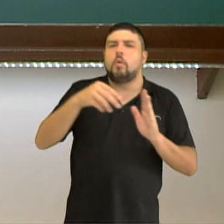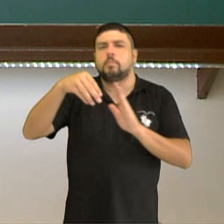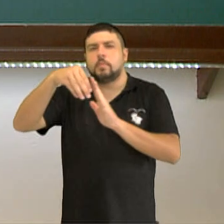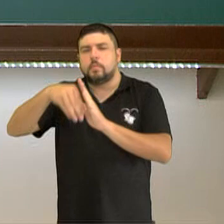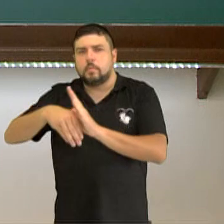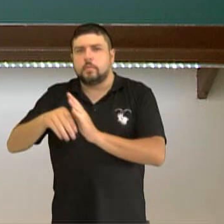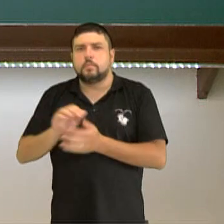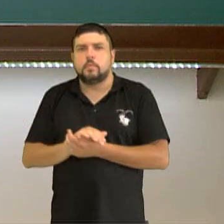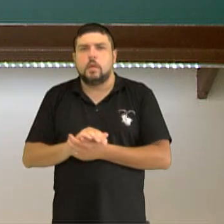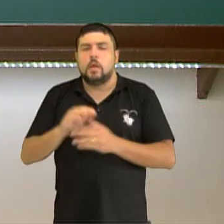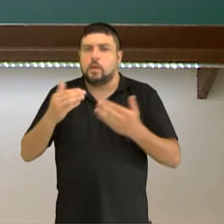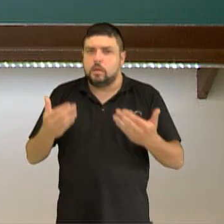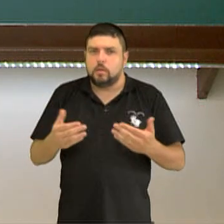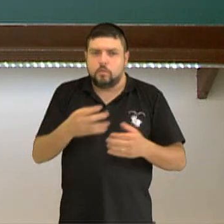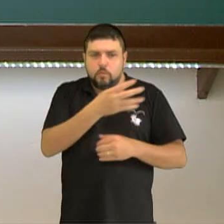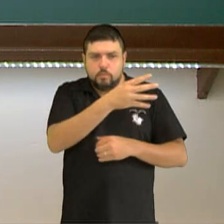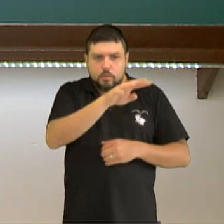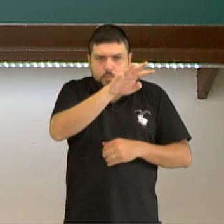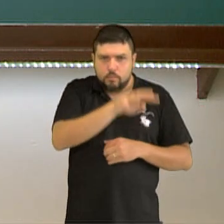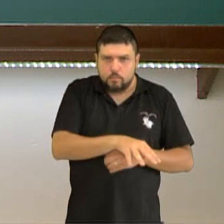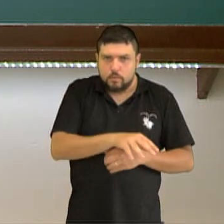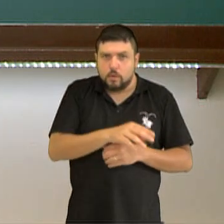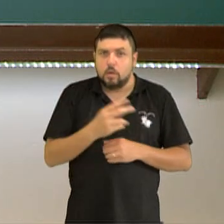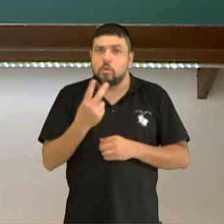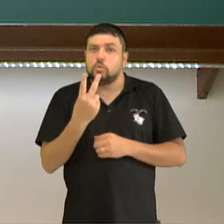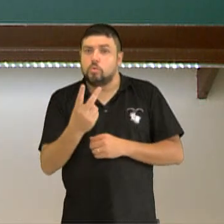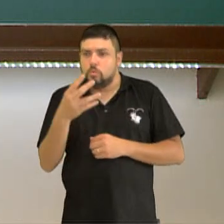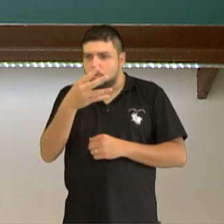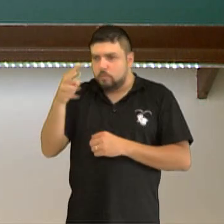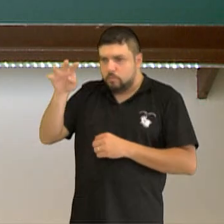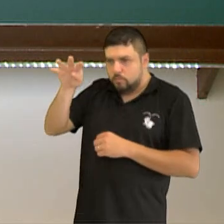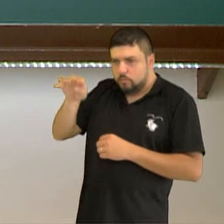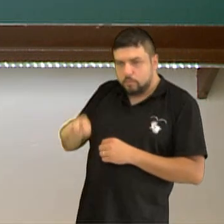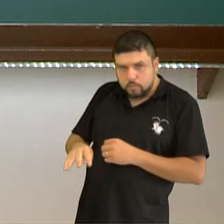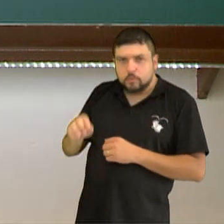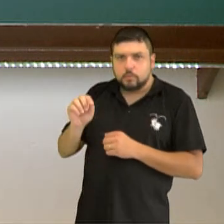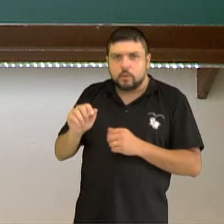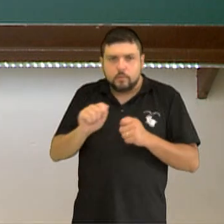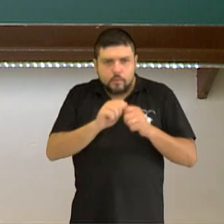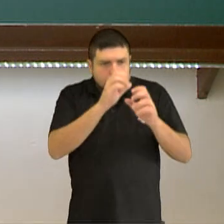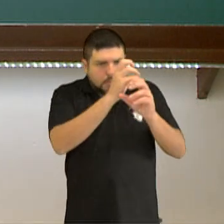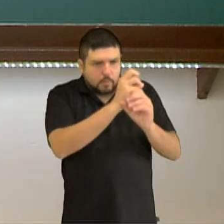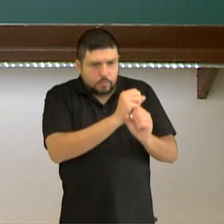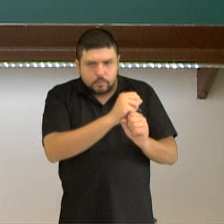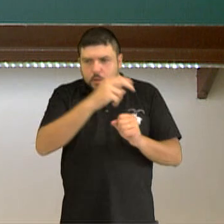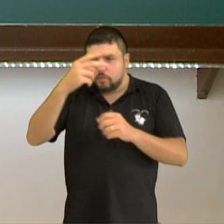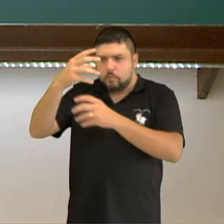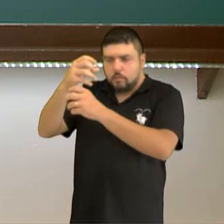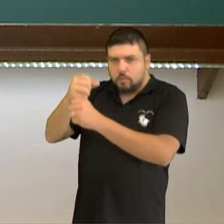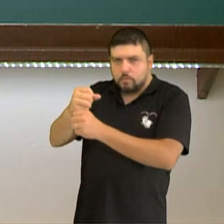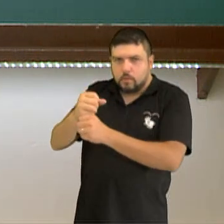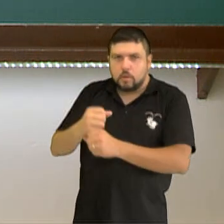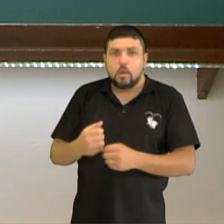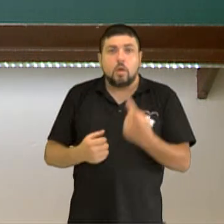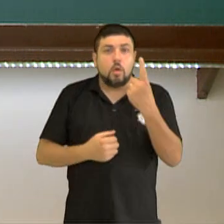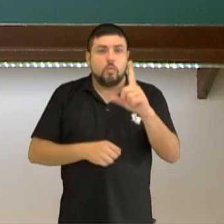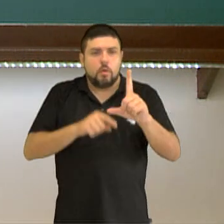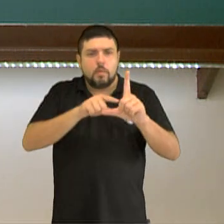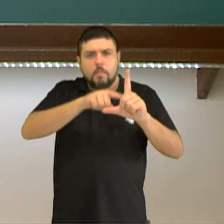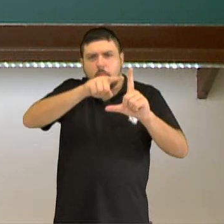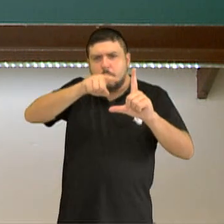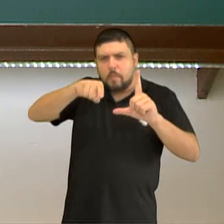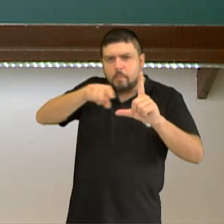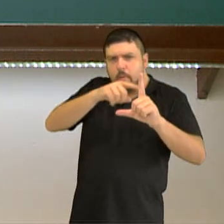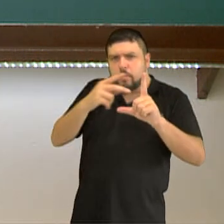duas tabelinhas para calcular cada uma das funções e no mesmo plano cartesiano eu vou desenhar o gráfico